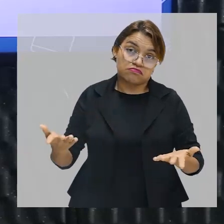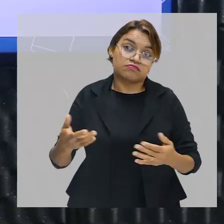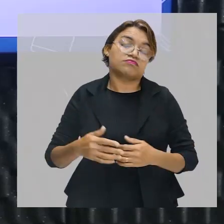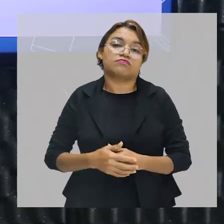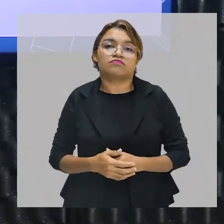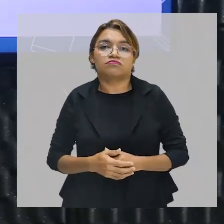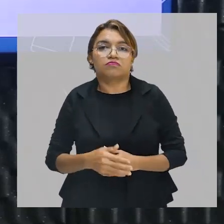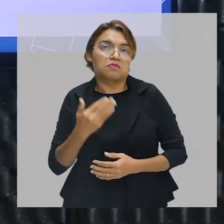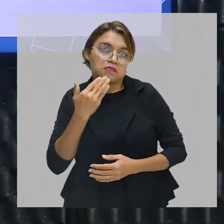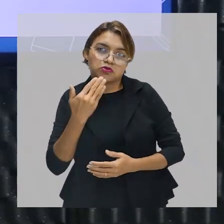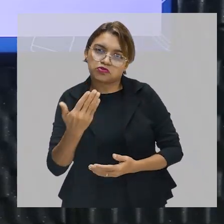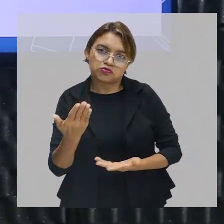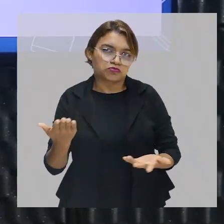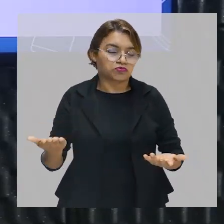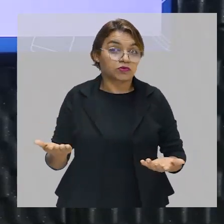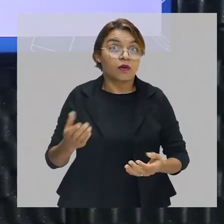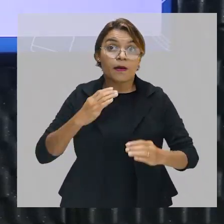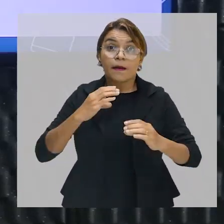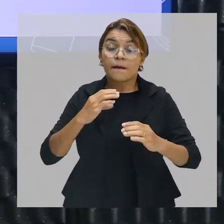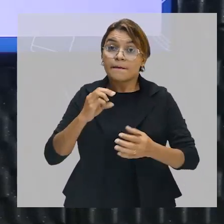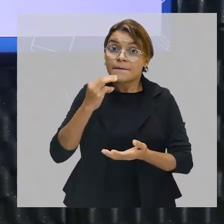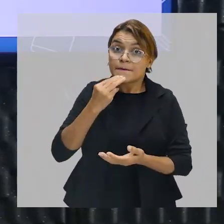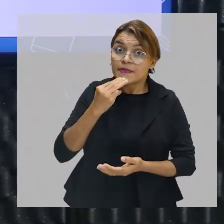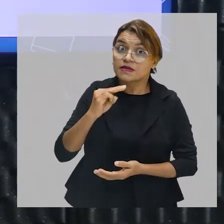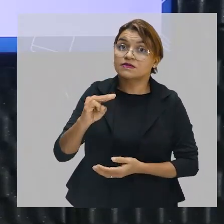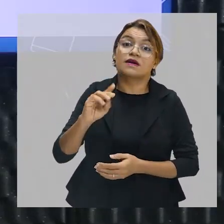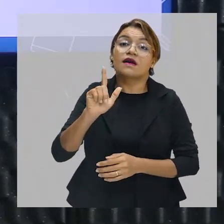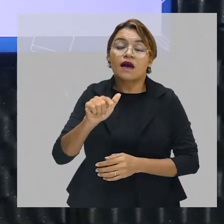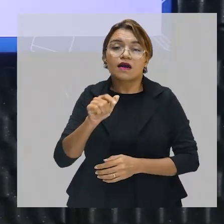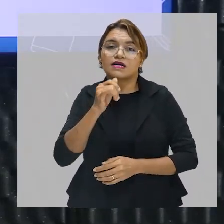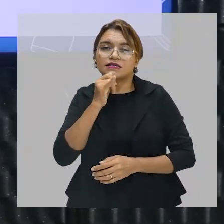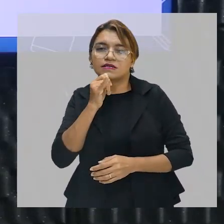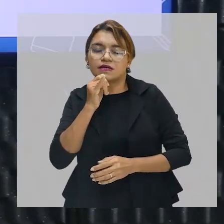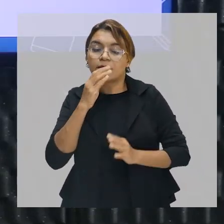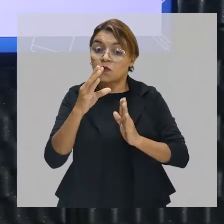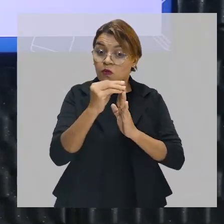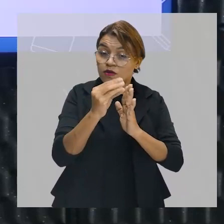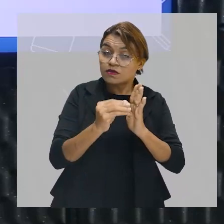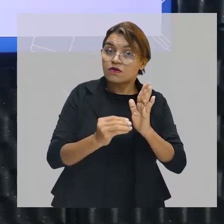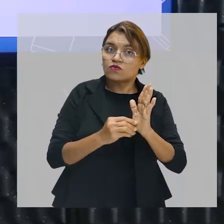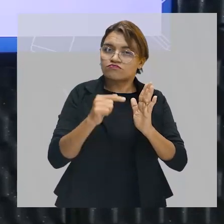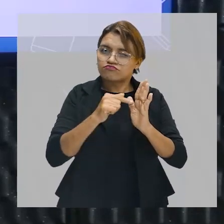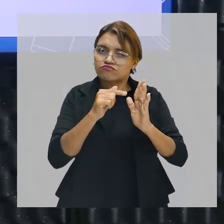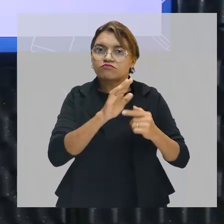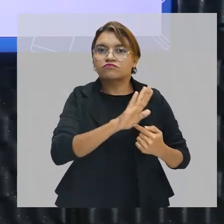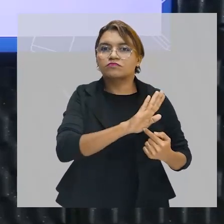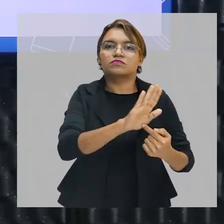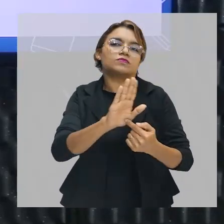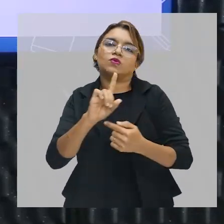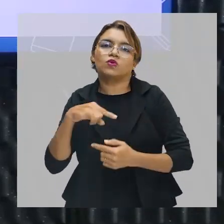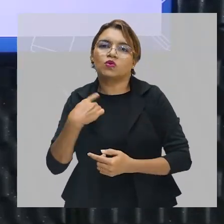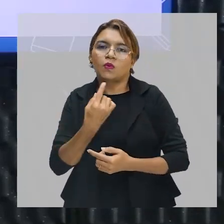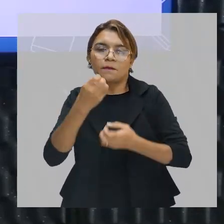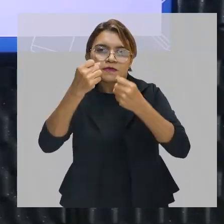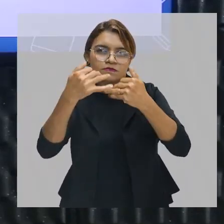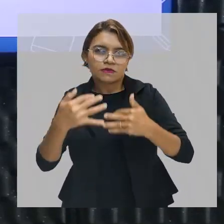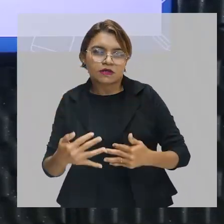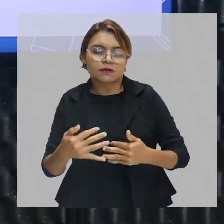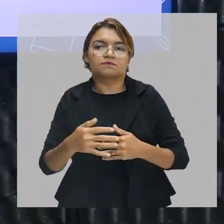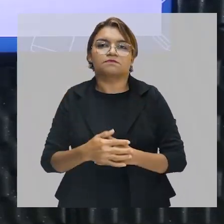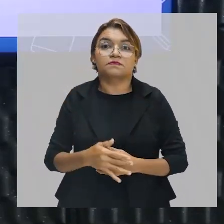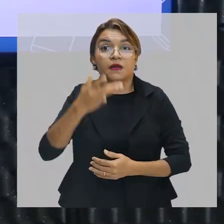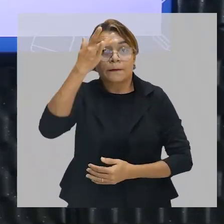um pedido. Então, a mensagem vai ser basicamente isso, né? O conteúdo que nós estamos passando. O